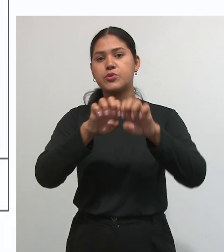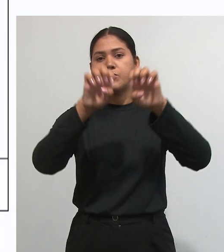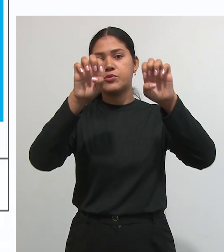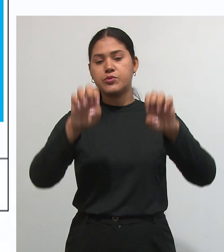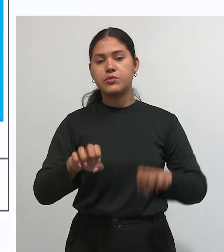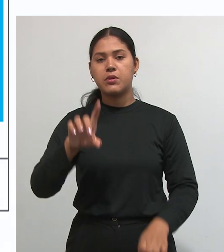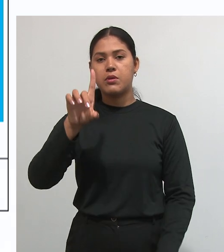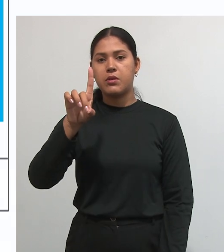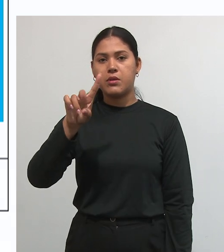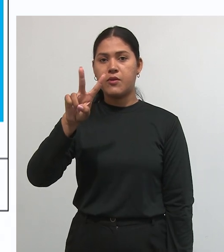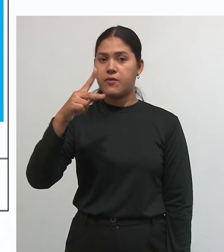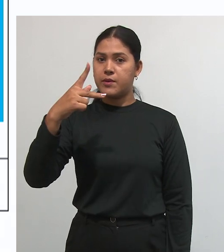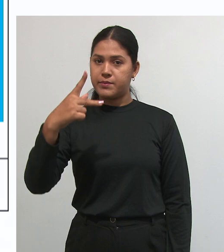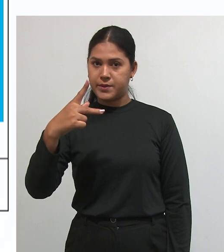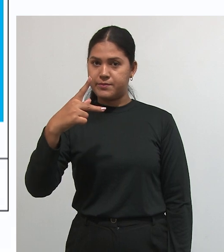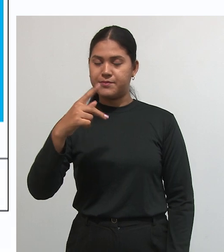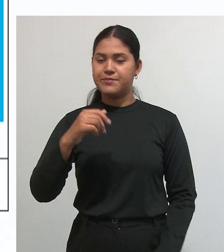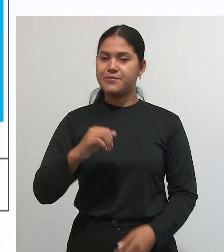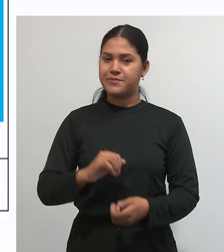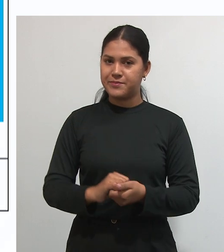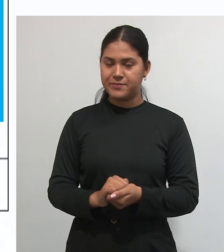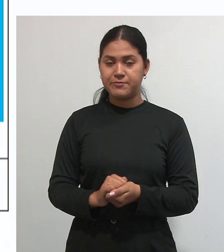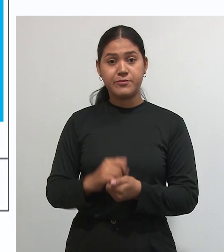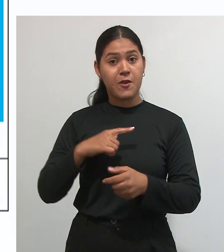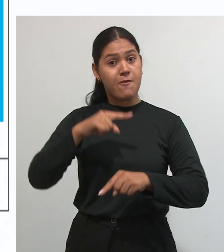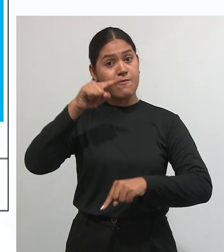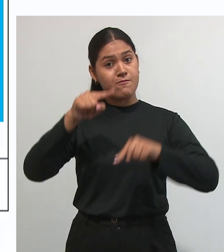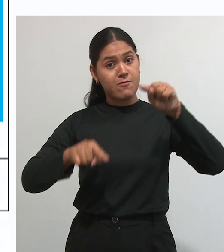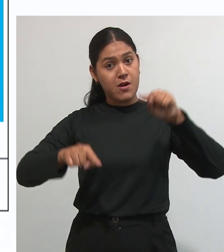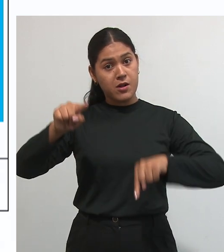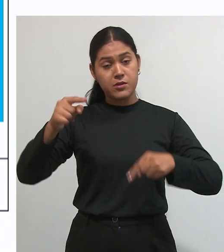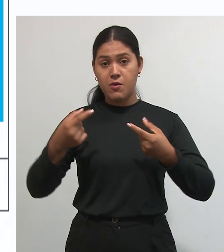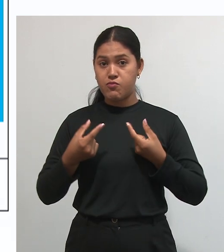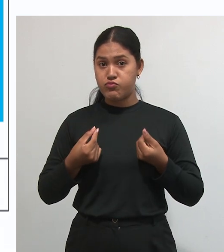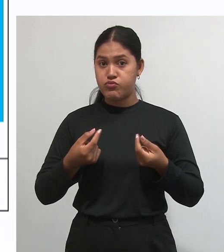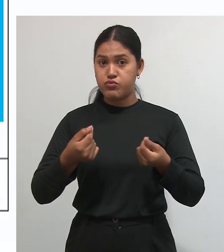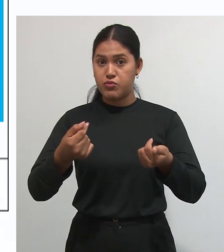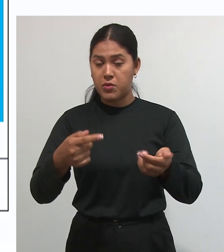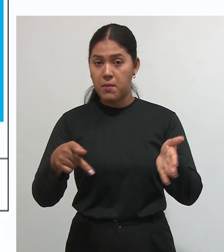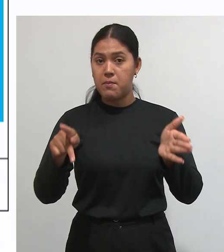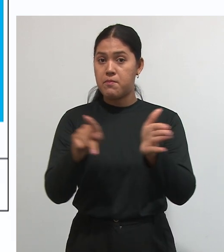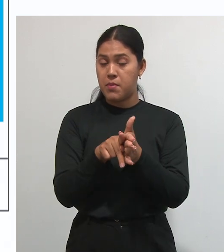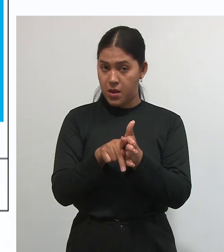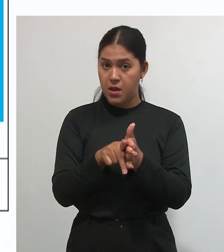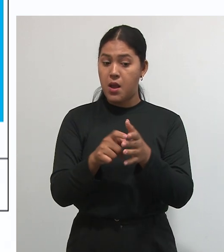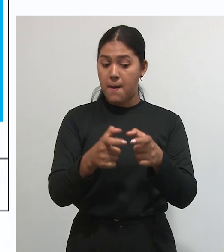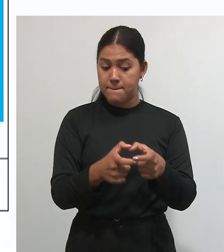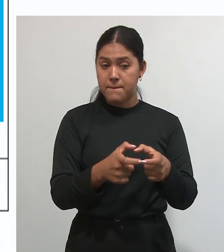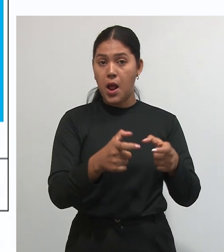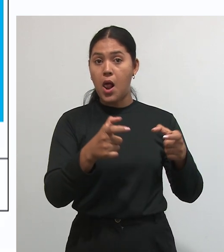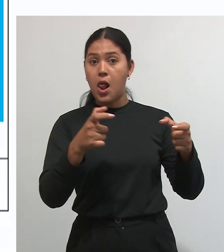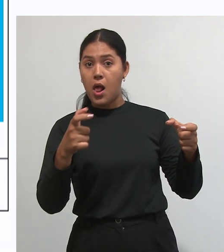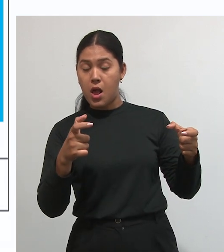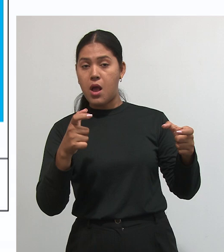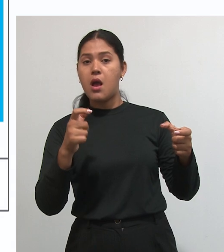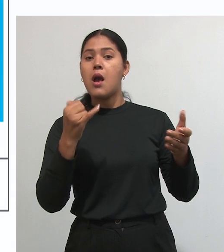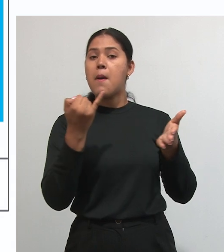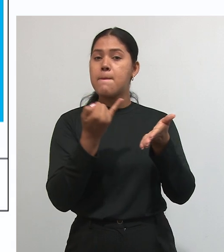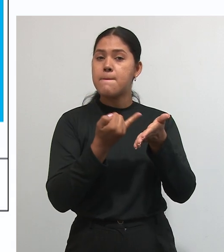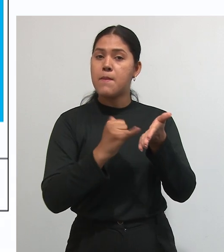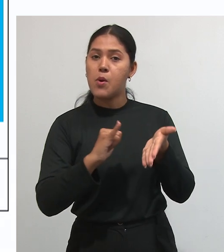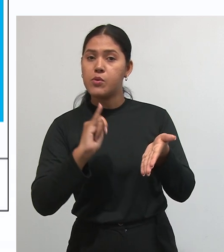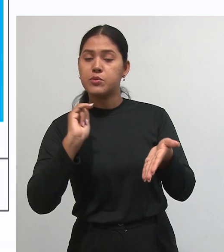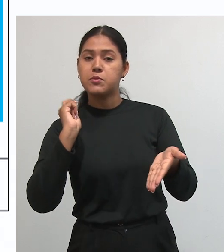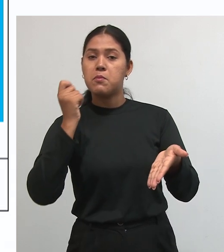DVP. Temos aqui, nas variações patrimoniais aumentativas, os impostos, taxas